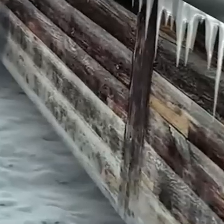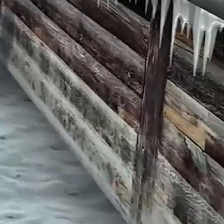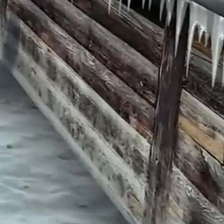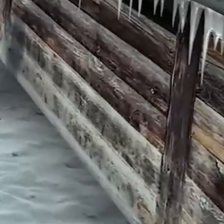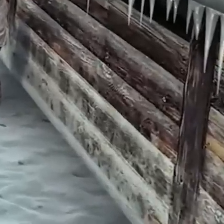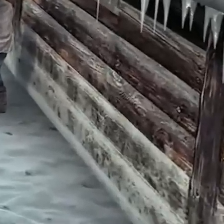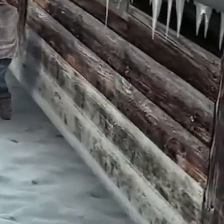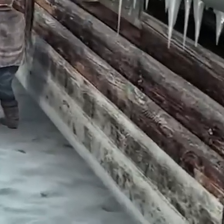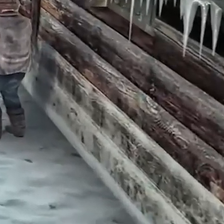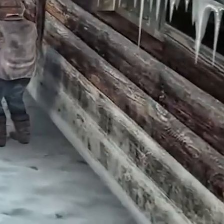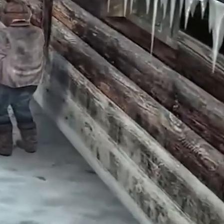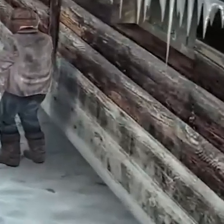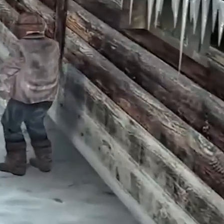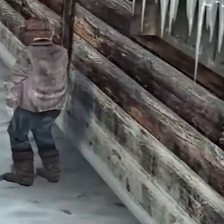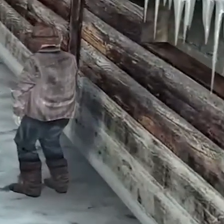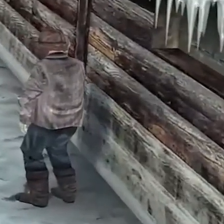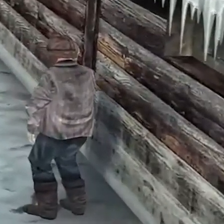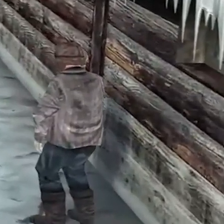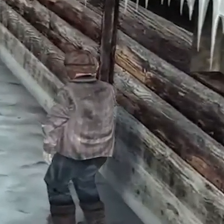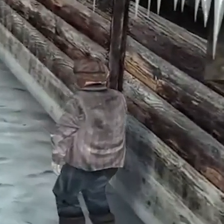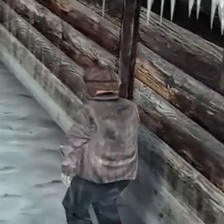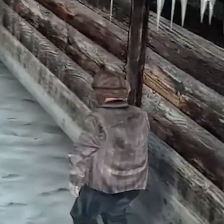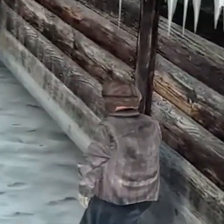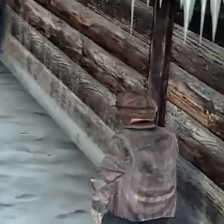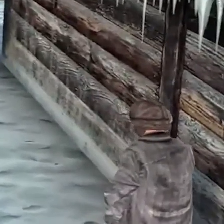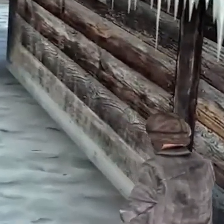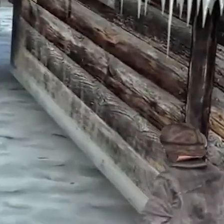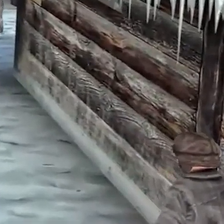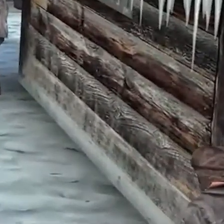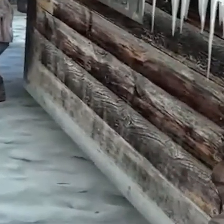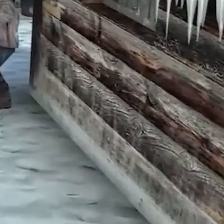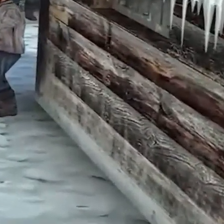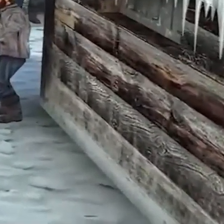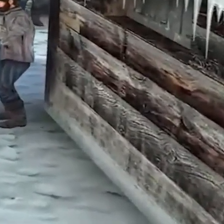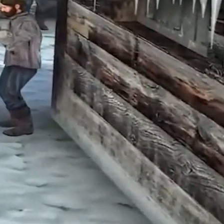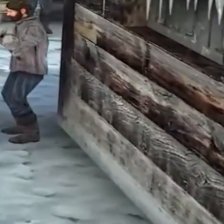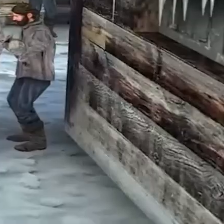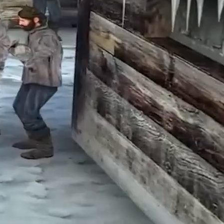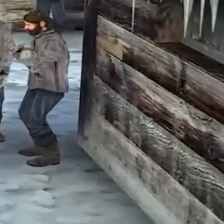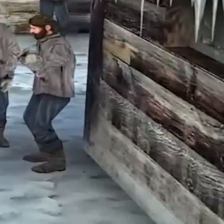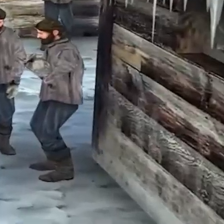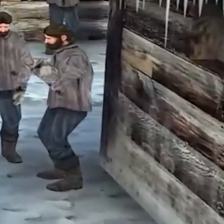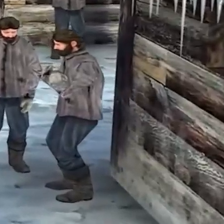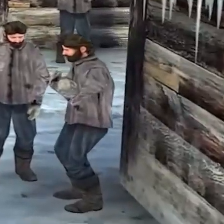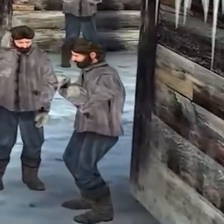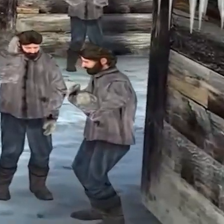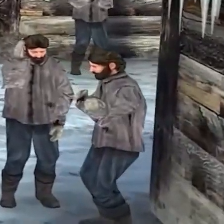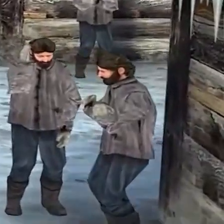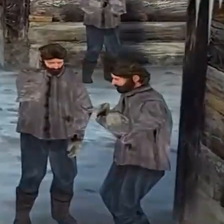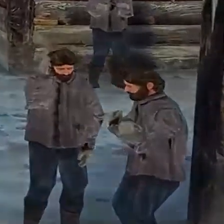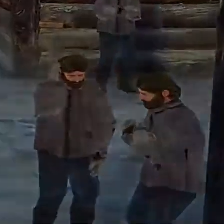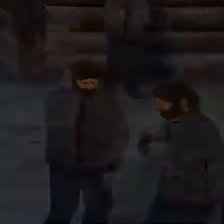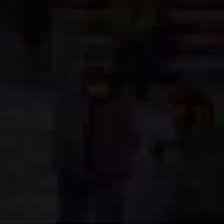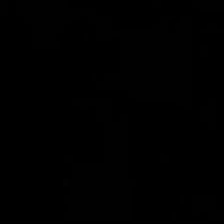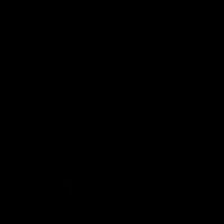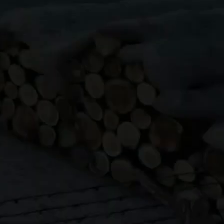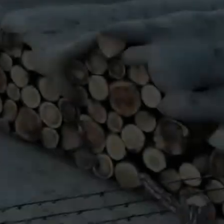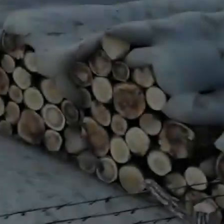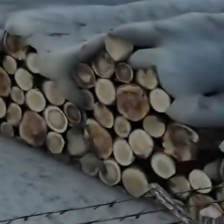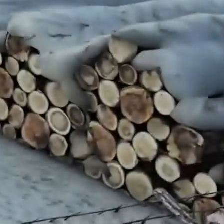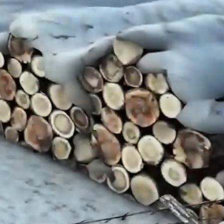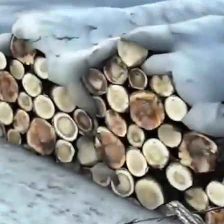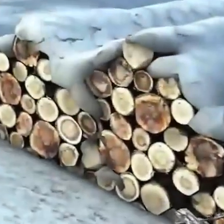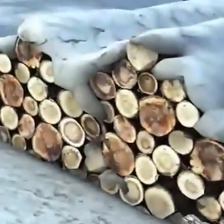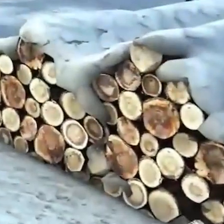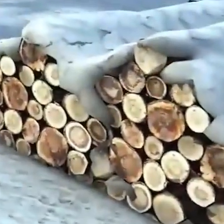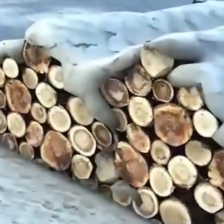Para estes campos foram deportados inimigos do regime, tanto soviéticos como estrangeiros, prisioneiros de guerra